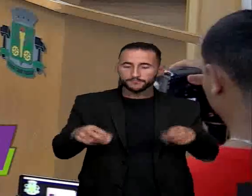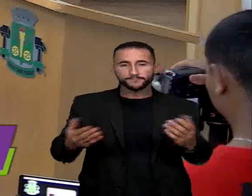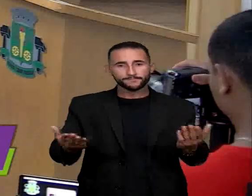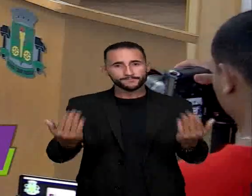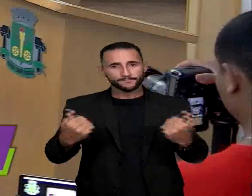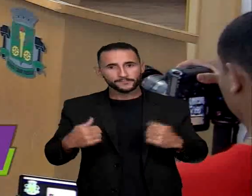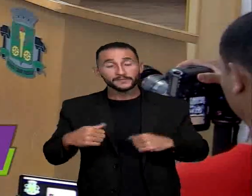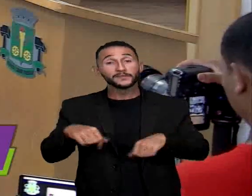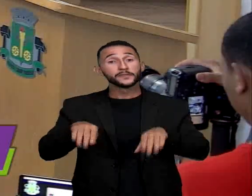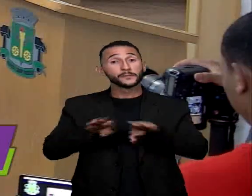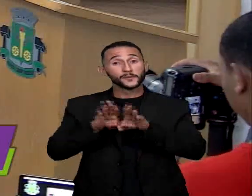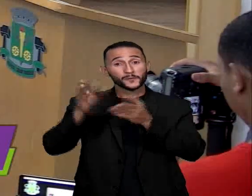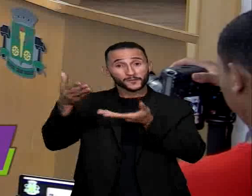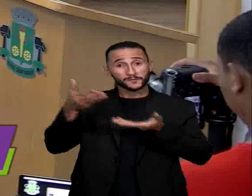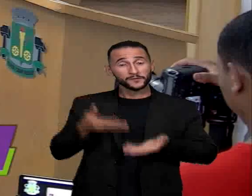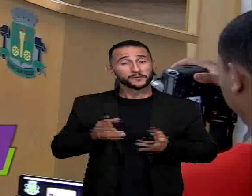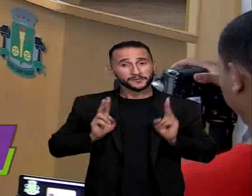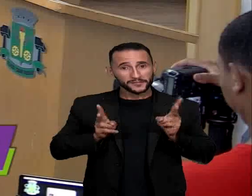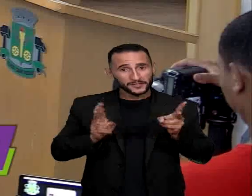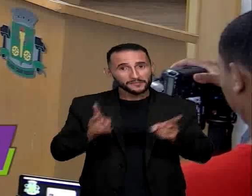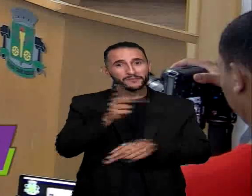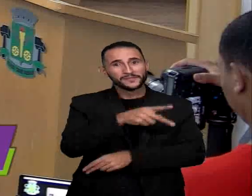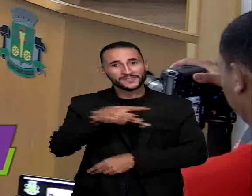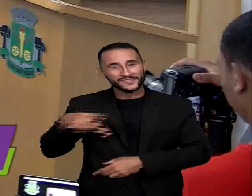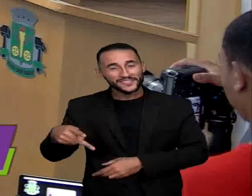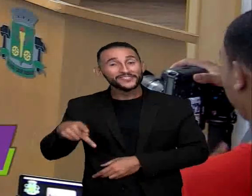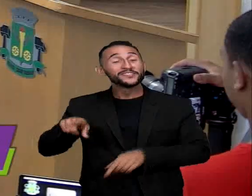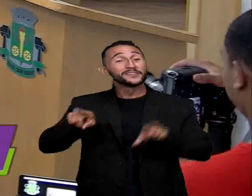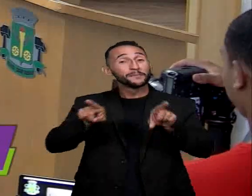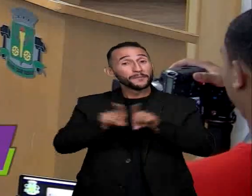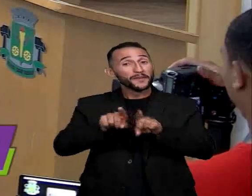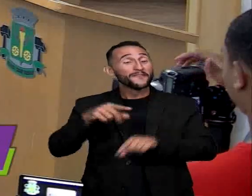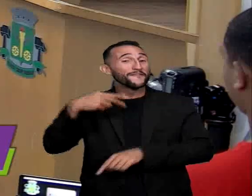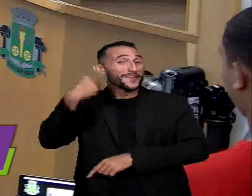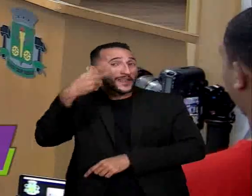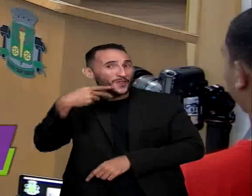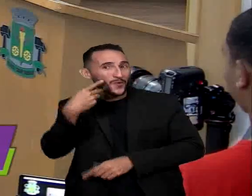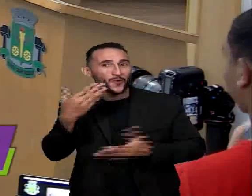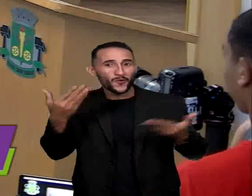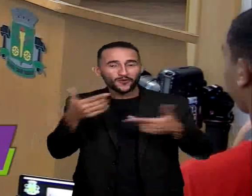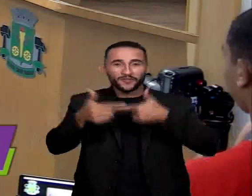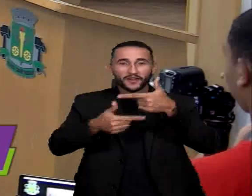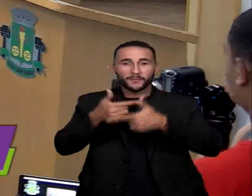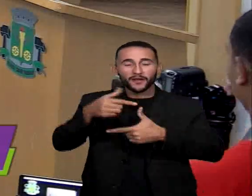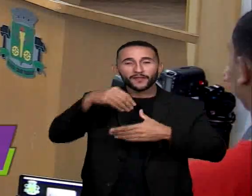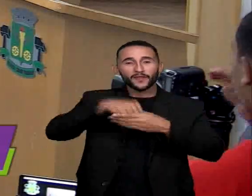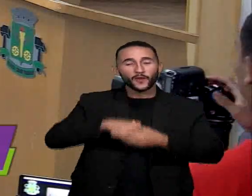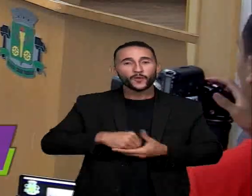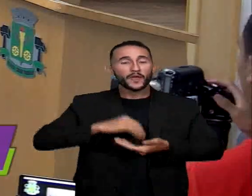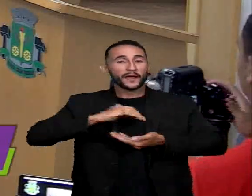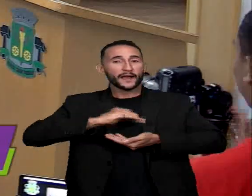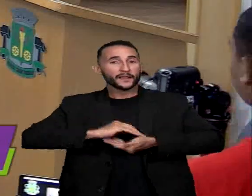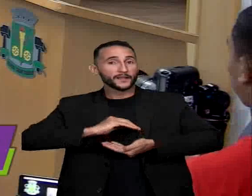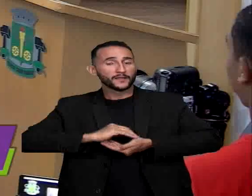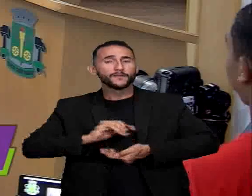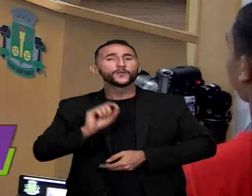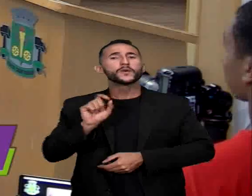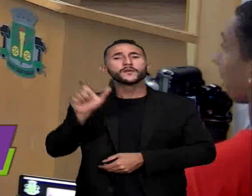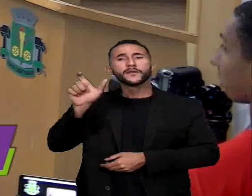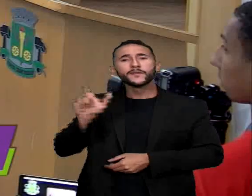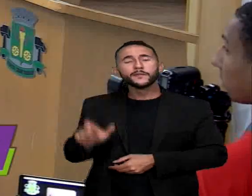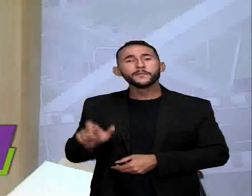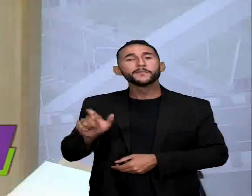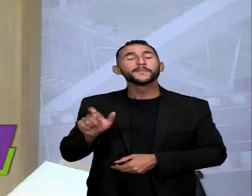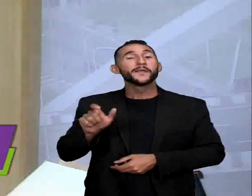convido sempre presidente e atual secretário da casa civil Senor ribam